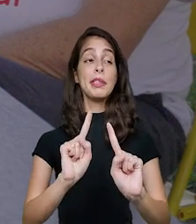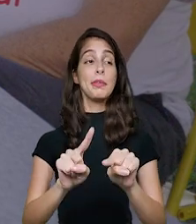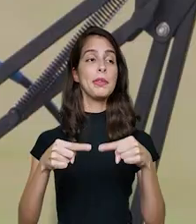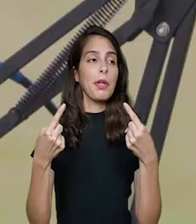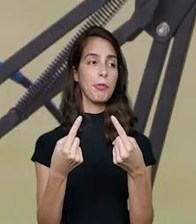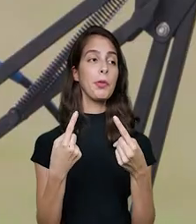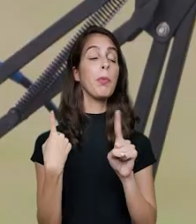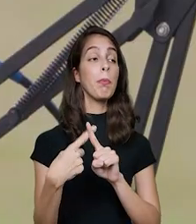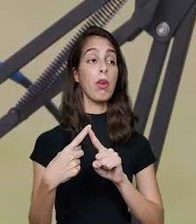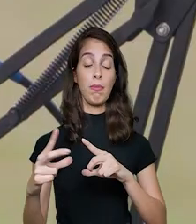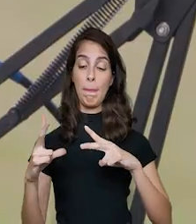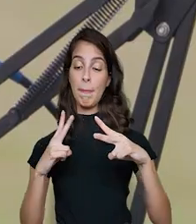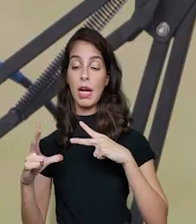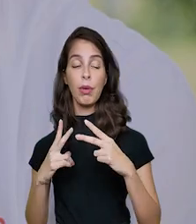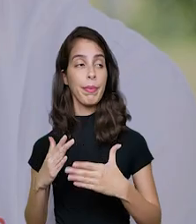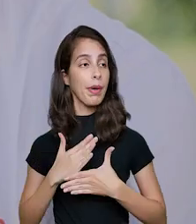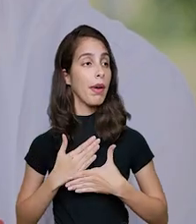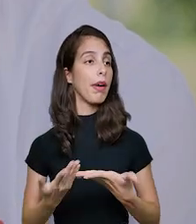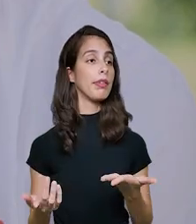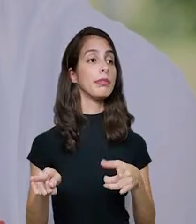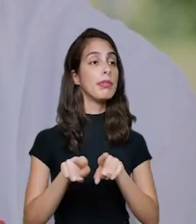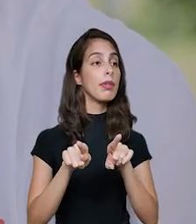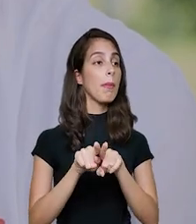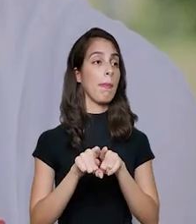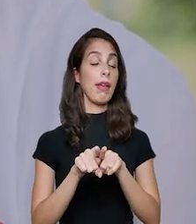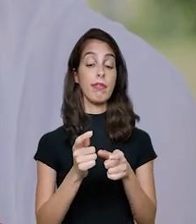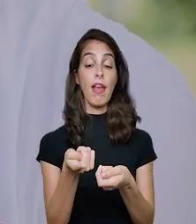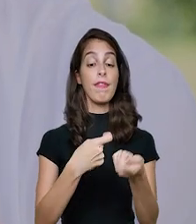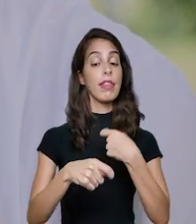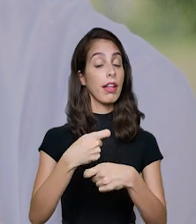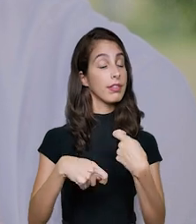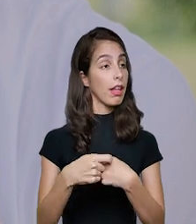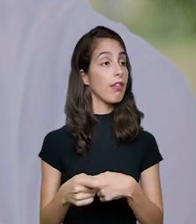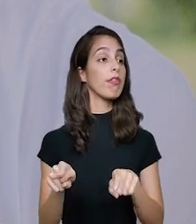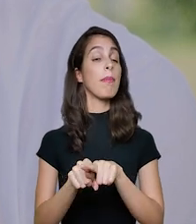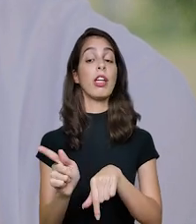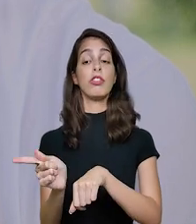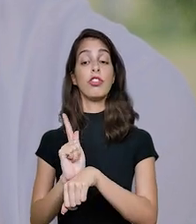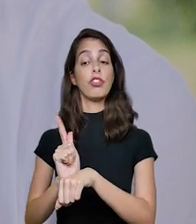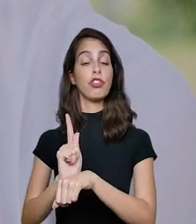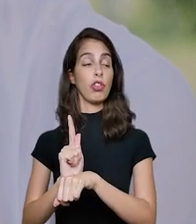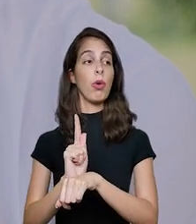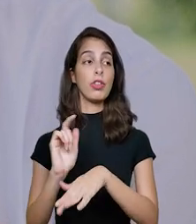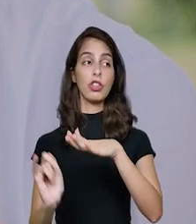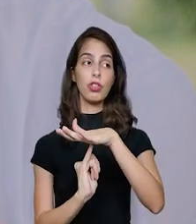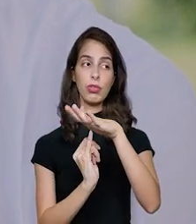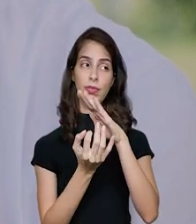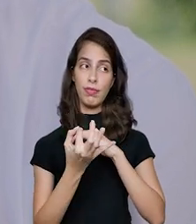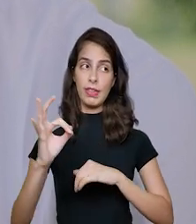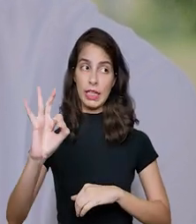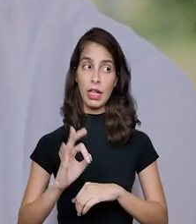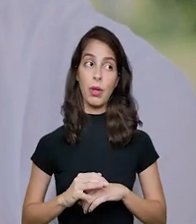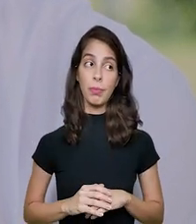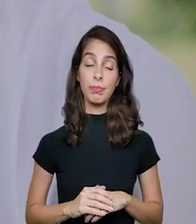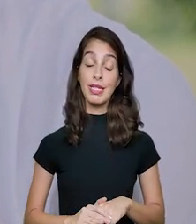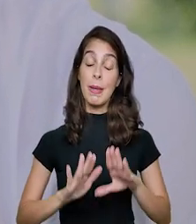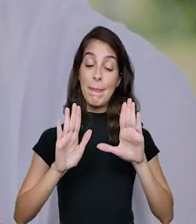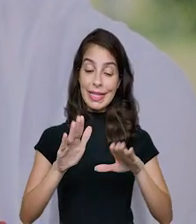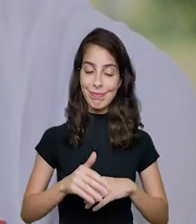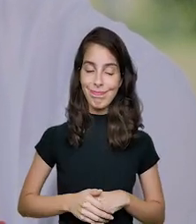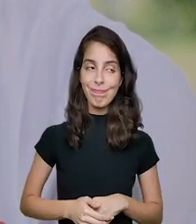pessoal eh e assim e de compreensão de como que a gente precisa trabalhar a inclusão eh